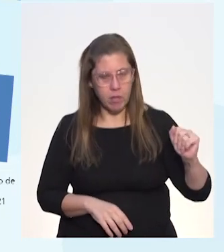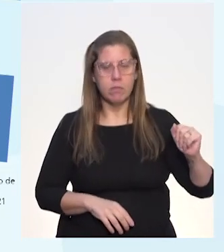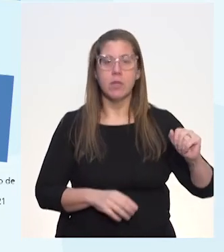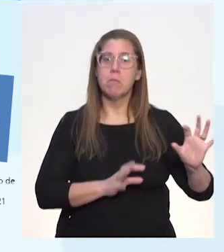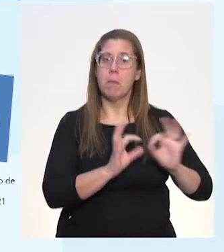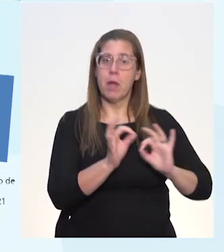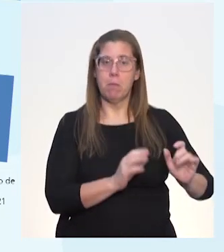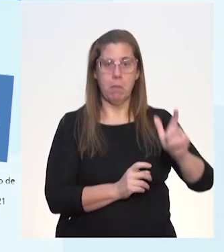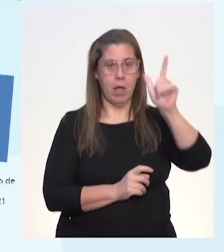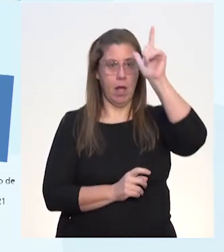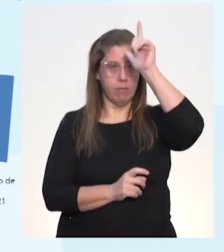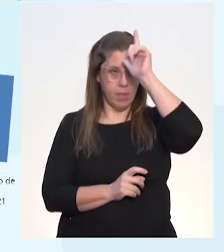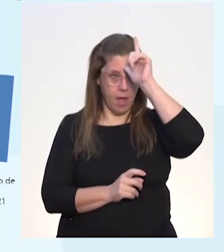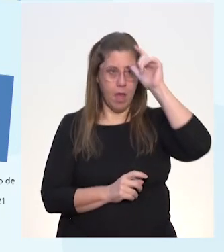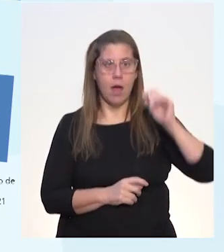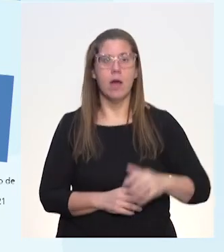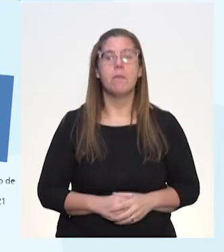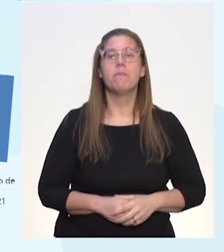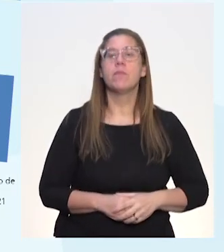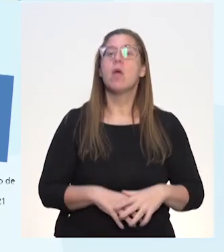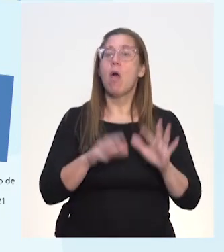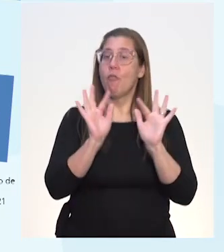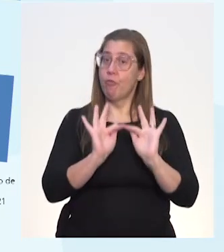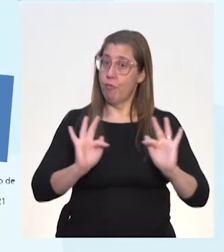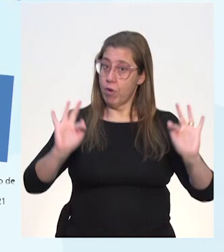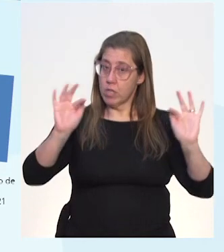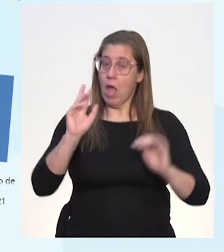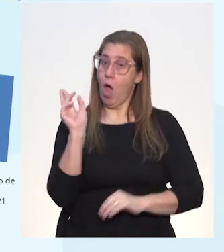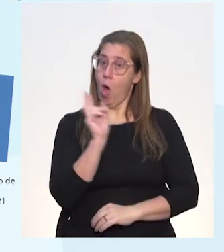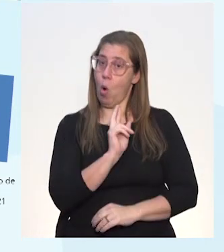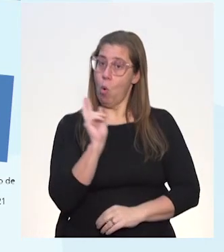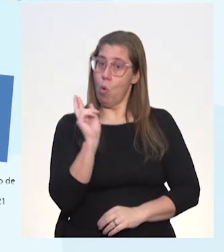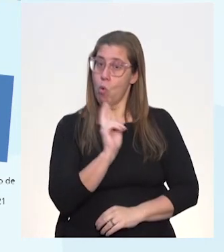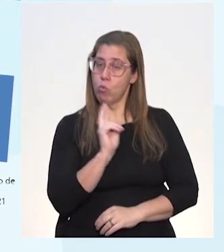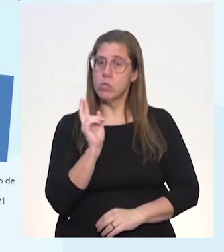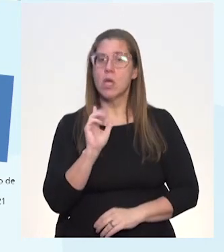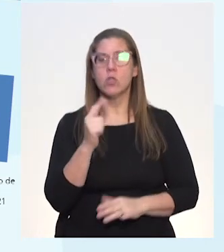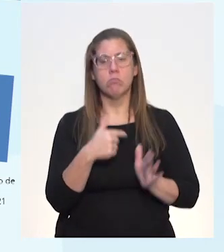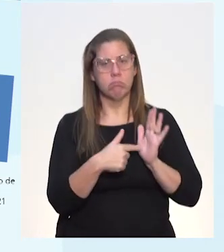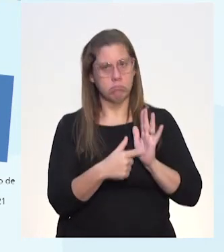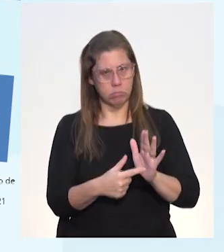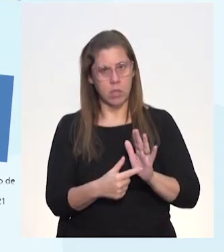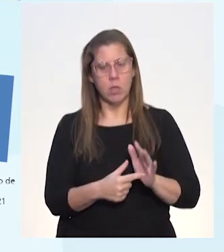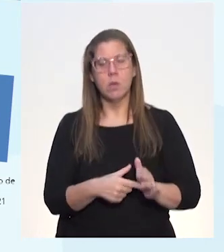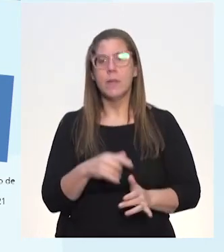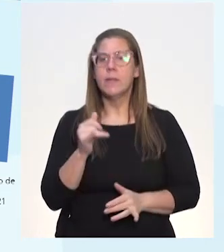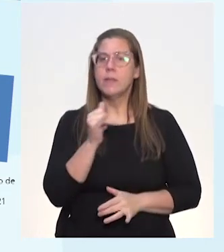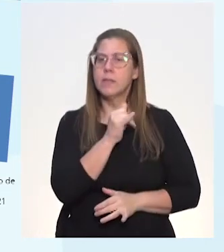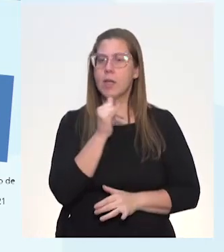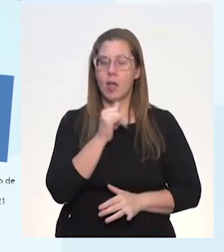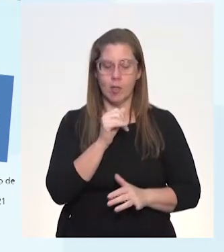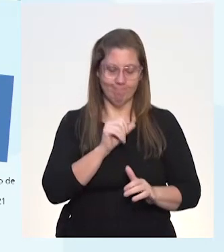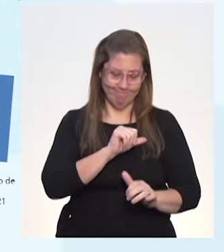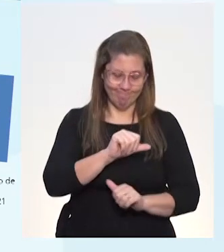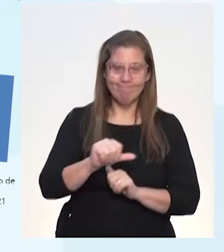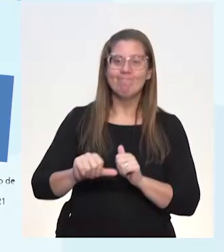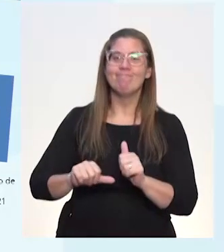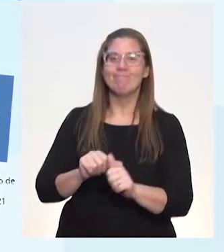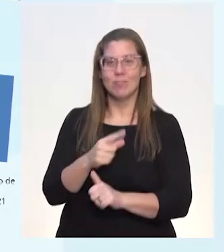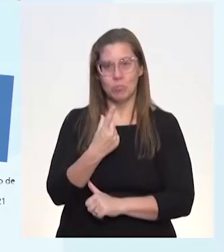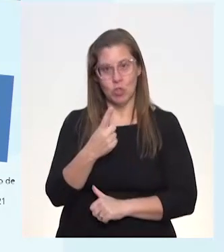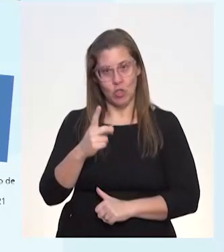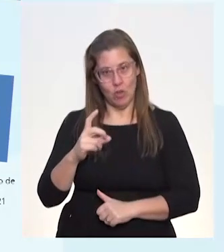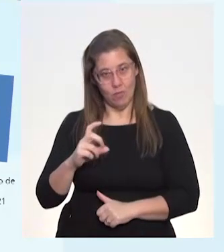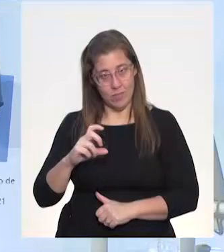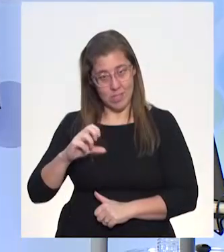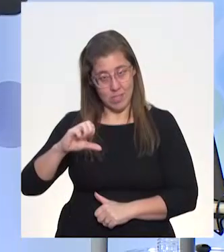Inglaterra, formada pela Rússia e pela França, que já contava com a Itália, que trocou de lado desde